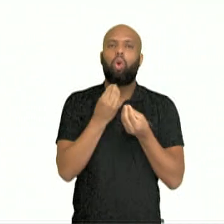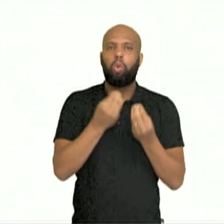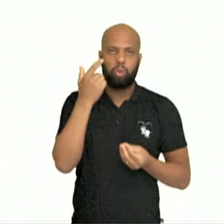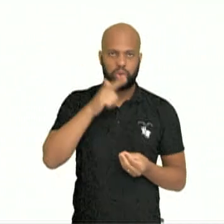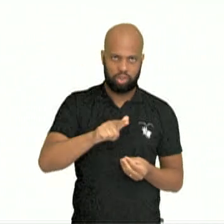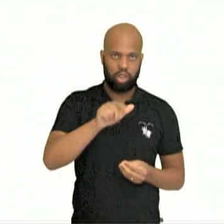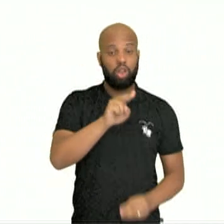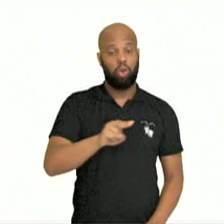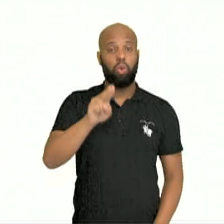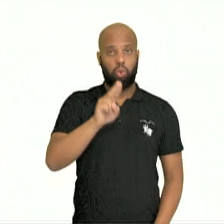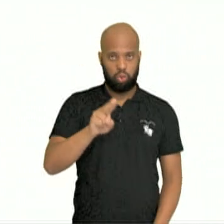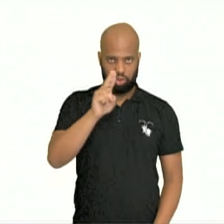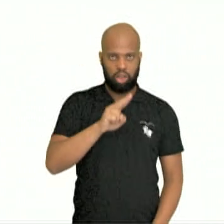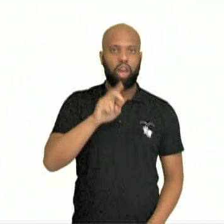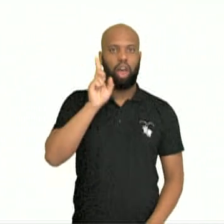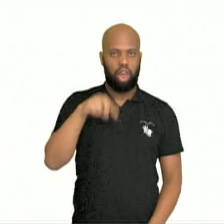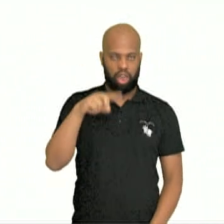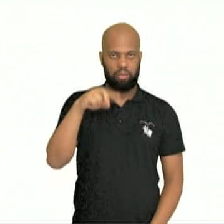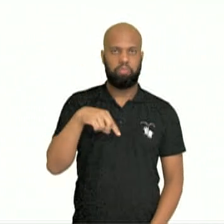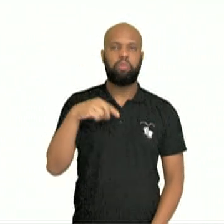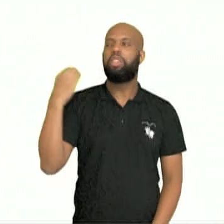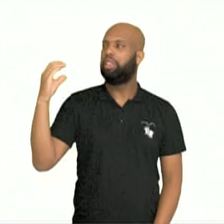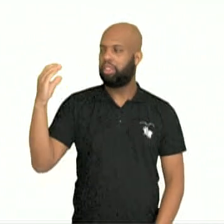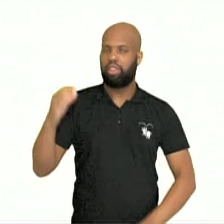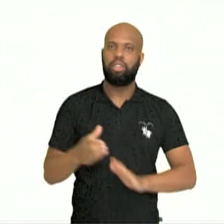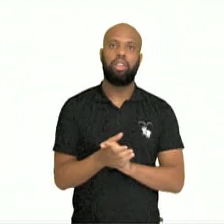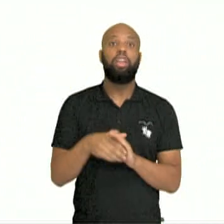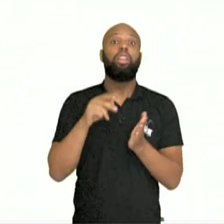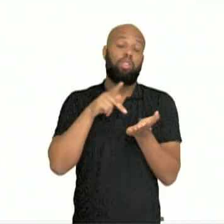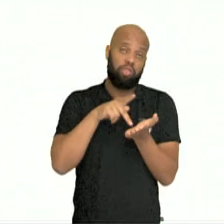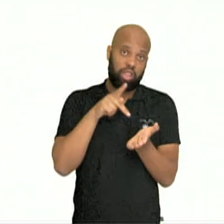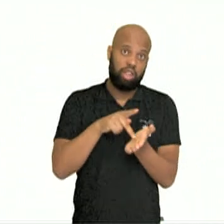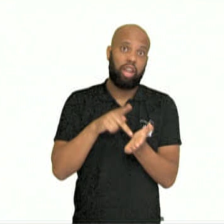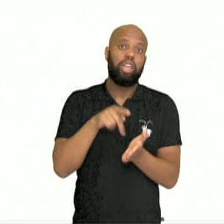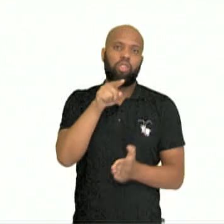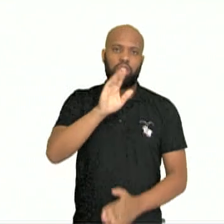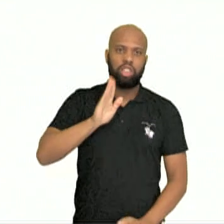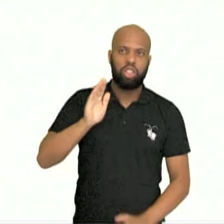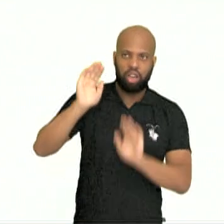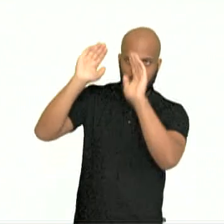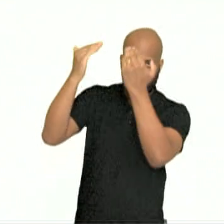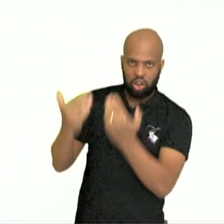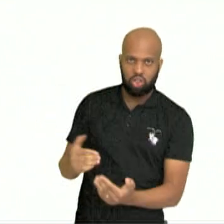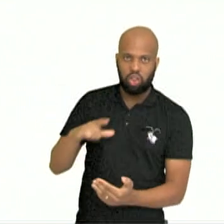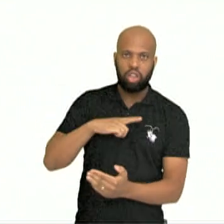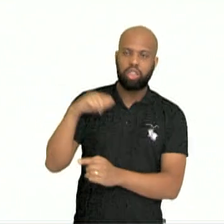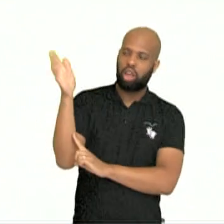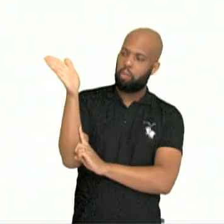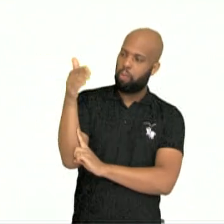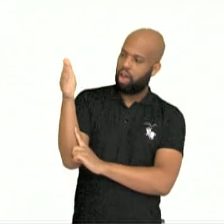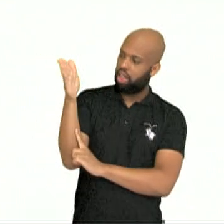da ciência. Com certeza, meus queridos, vocês já analisaram a nossa bela bandeira